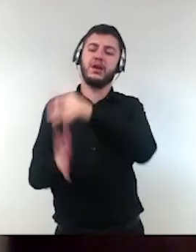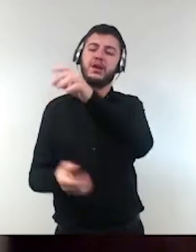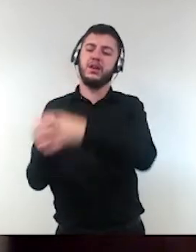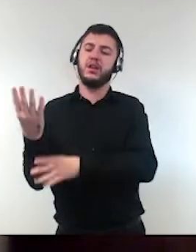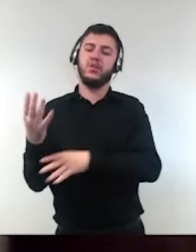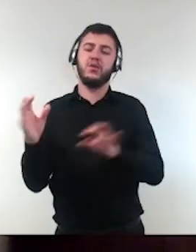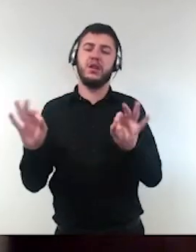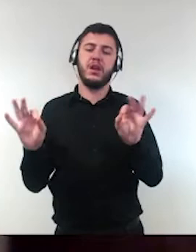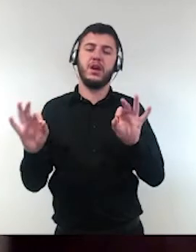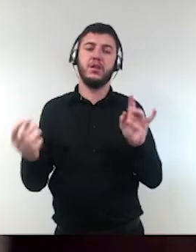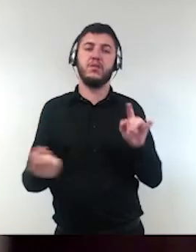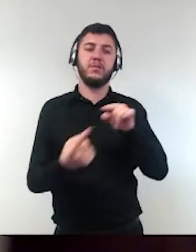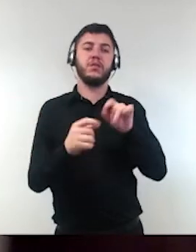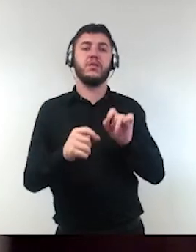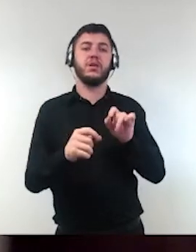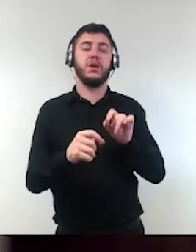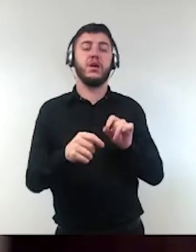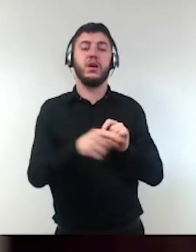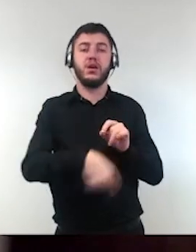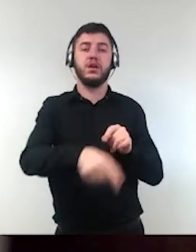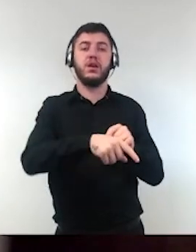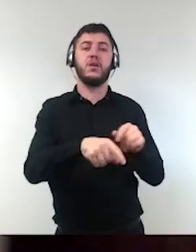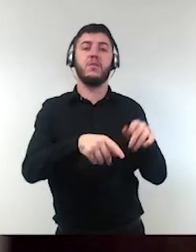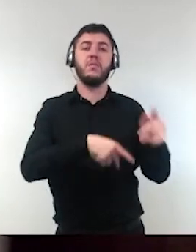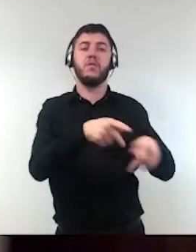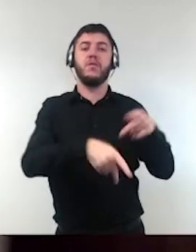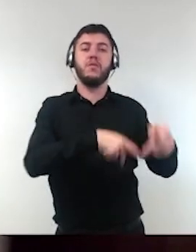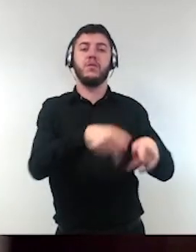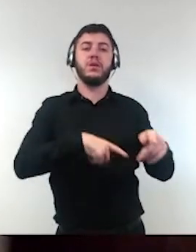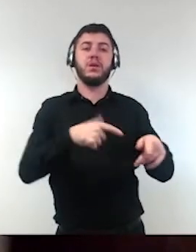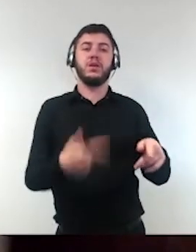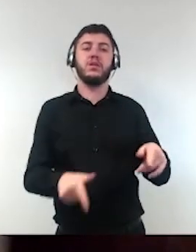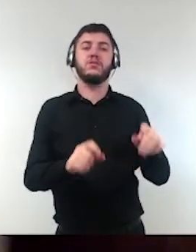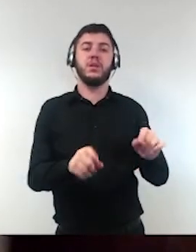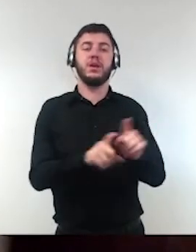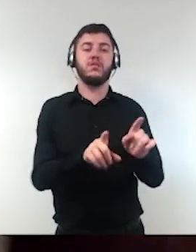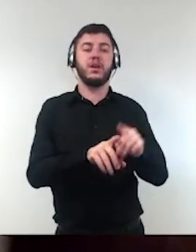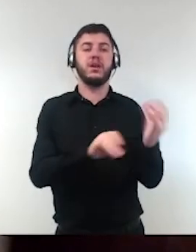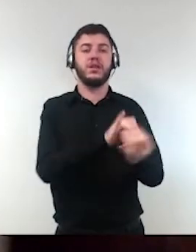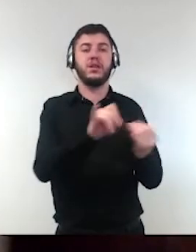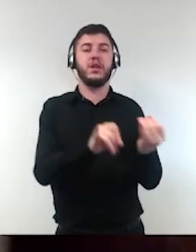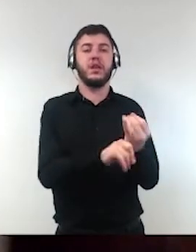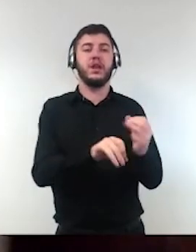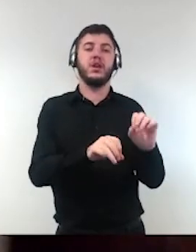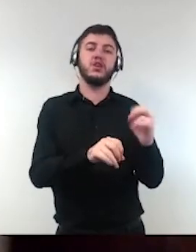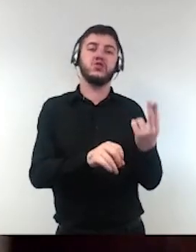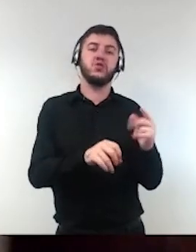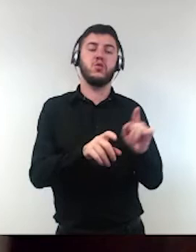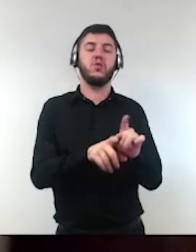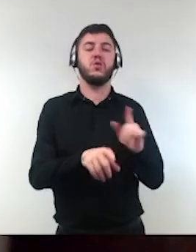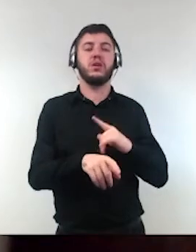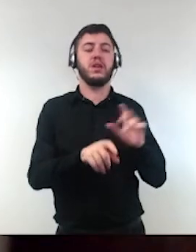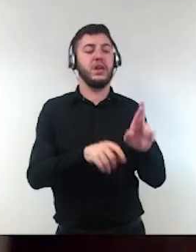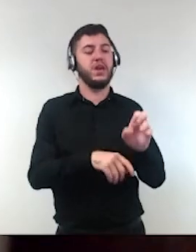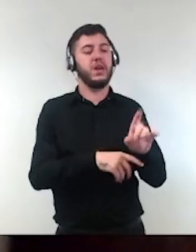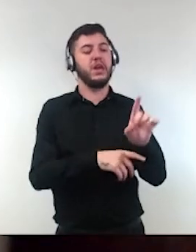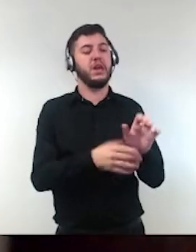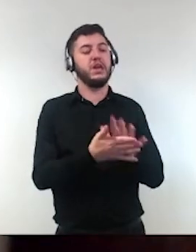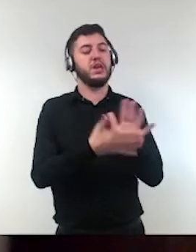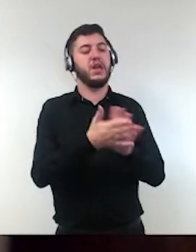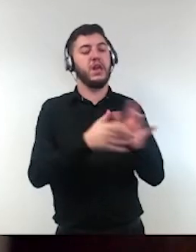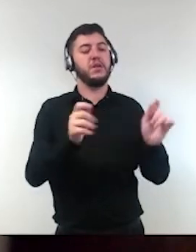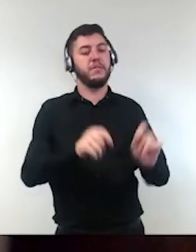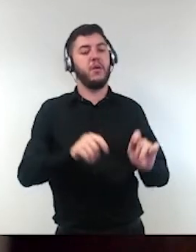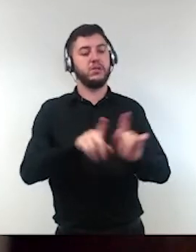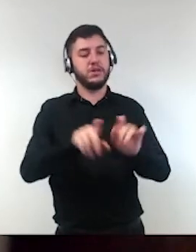mais desvalida acessasse sua justiça. E nós percebemos, na caminhada virtual e às